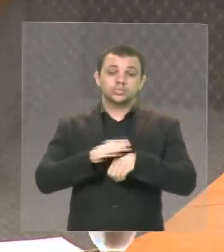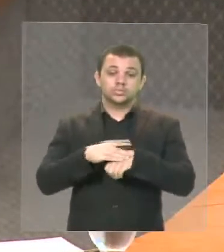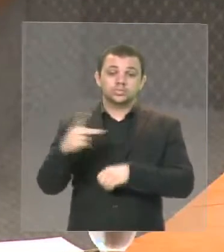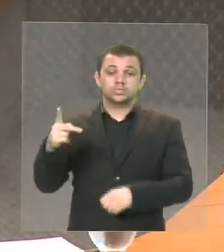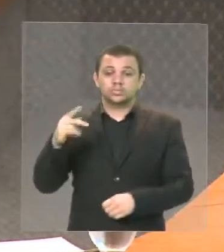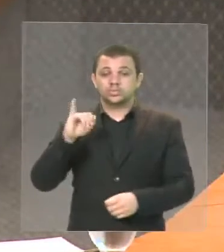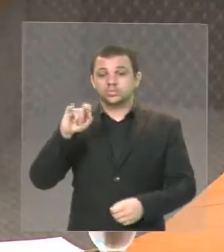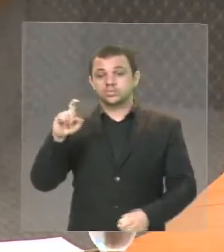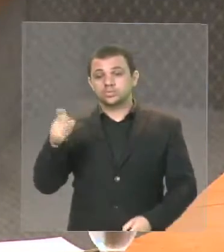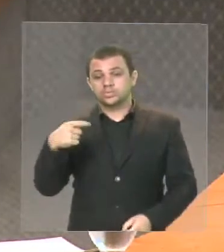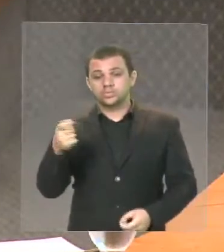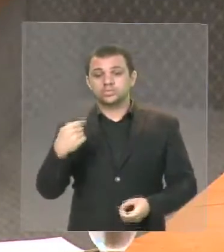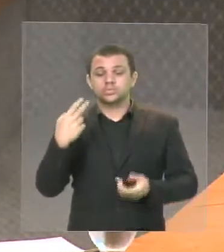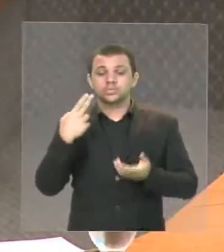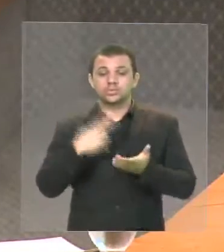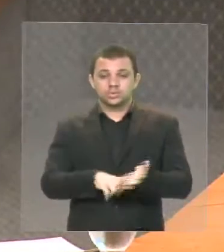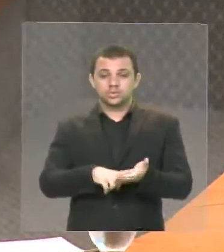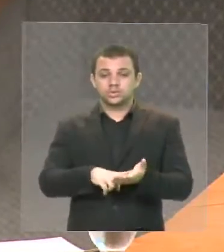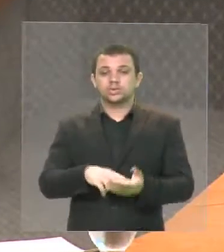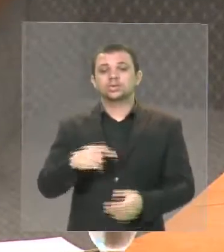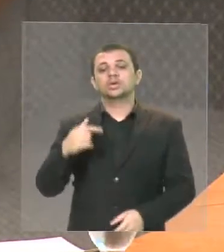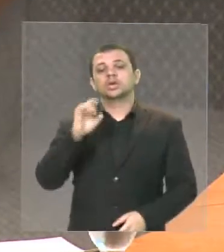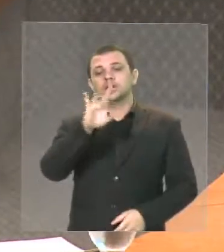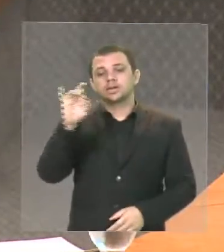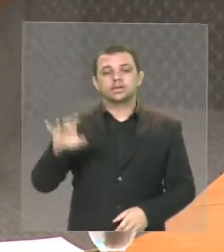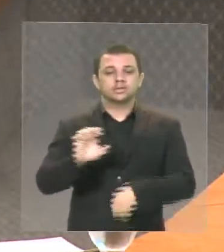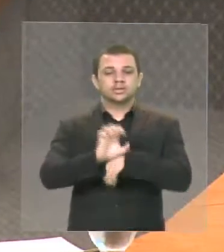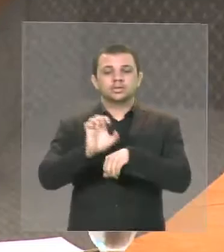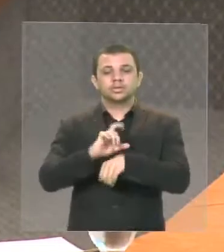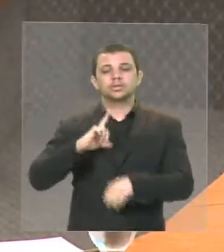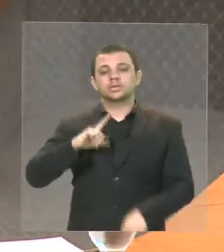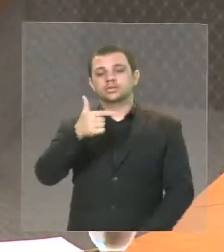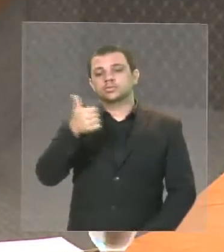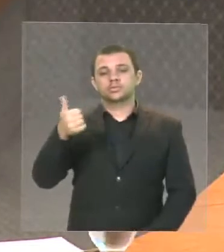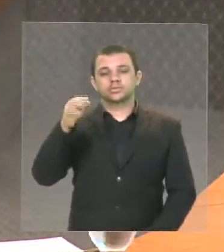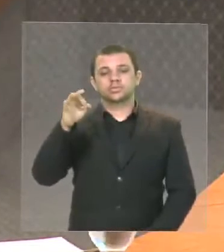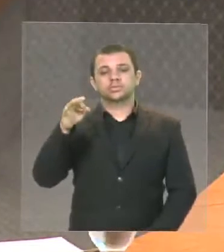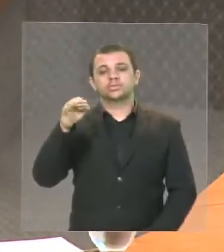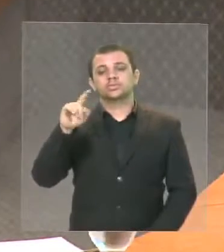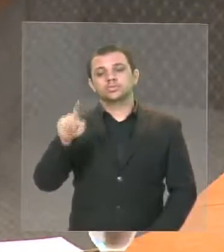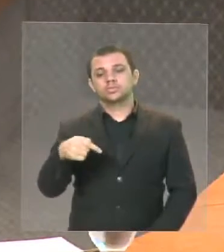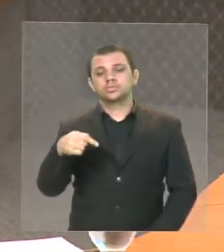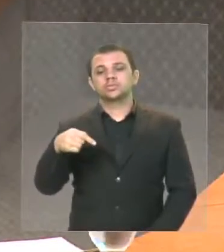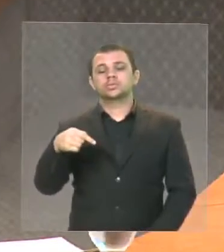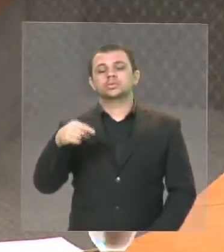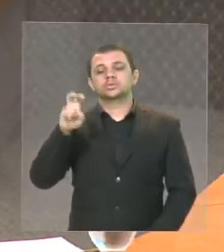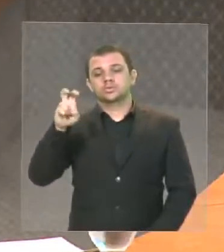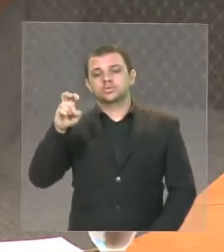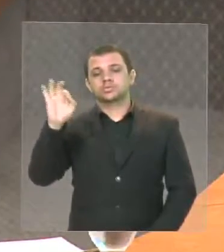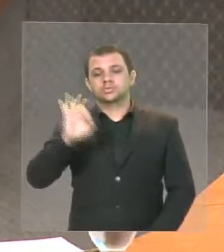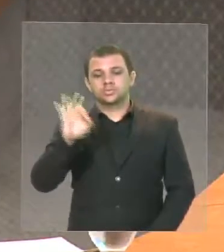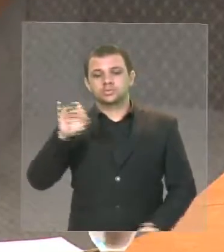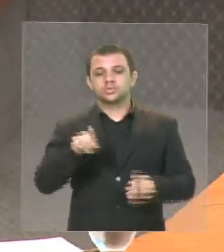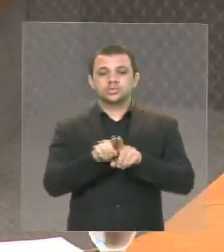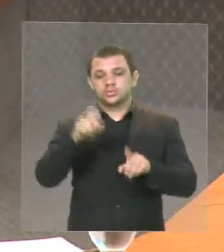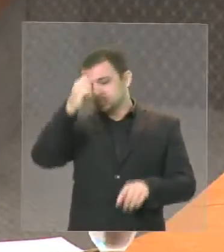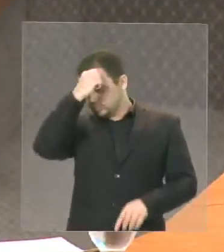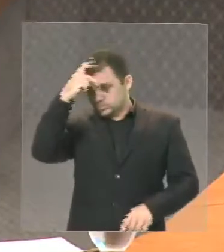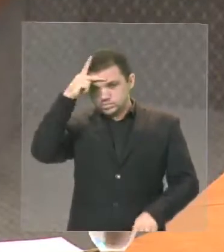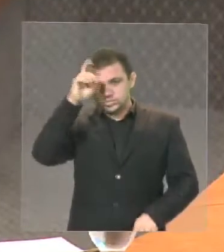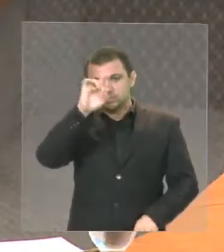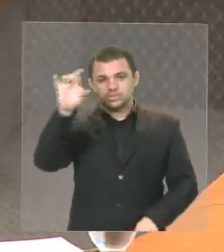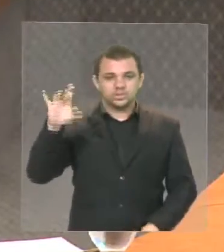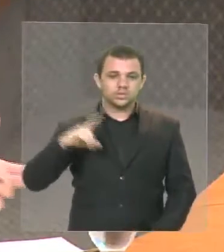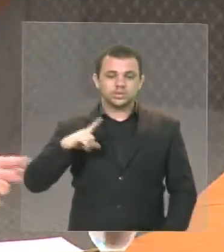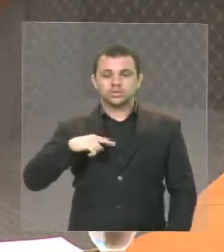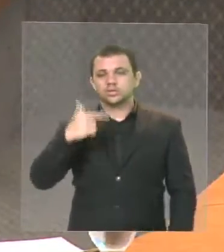os estados têm 21,5% e os municípios 22,5%, recursos que, por